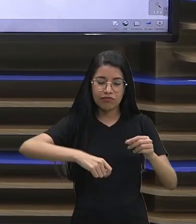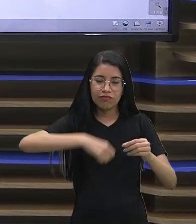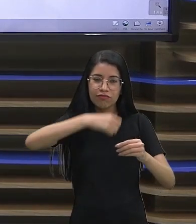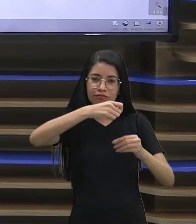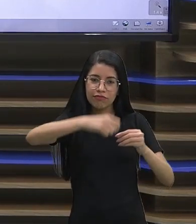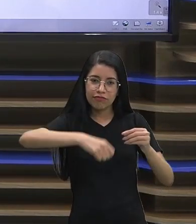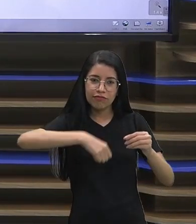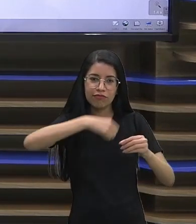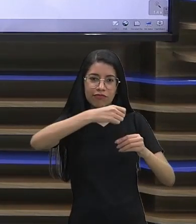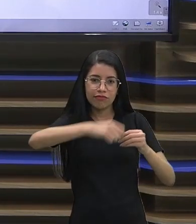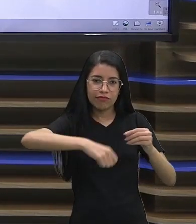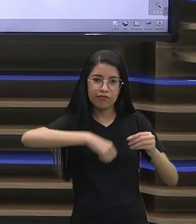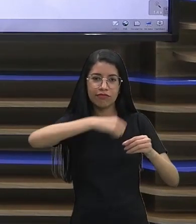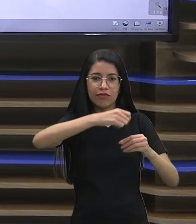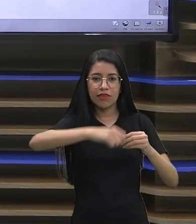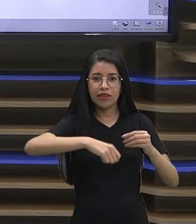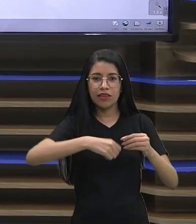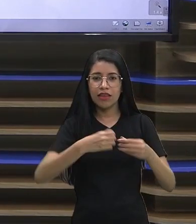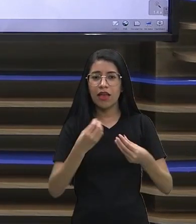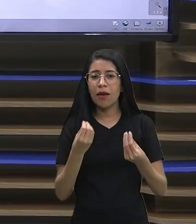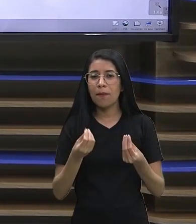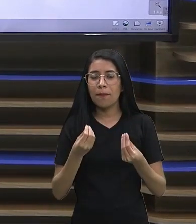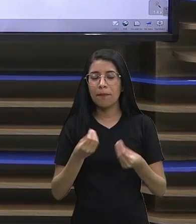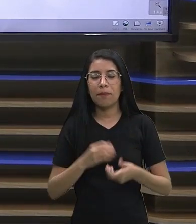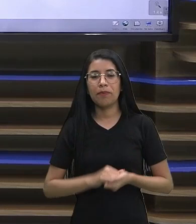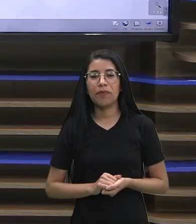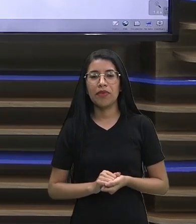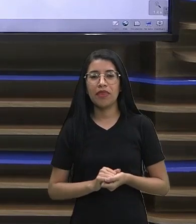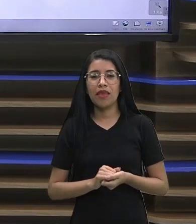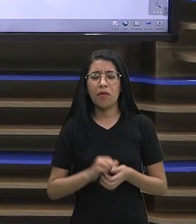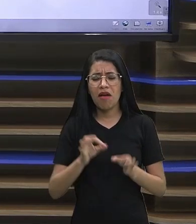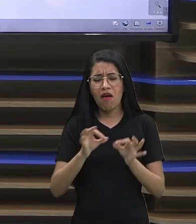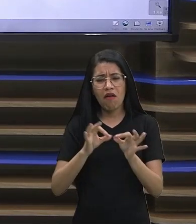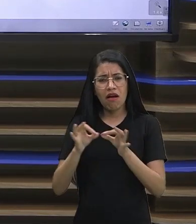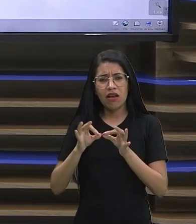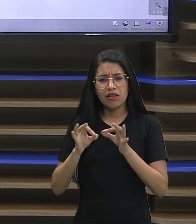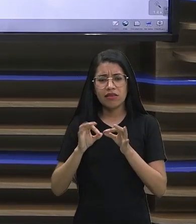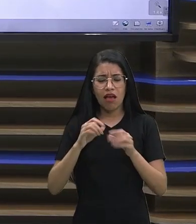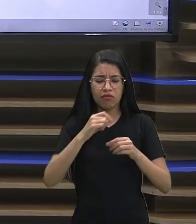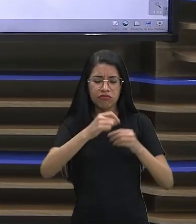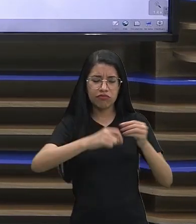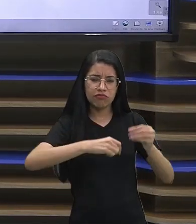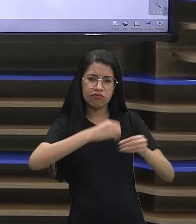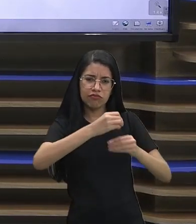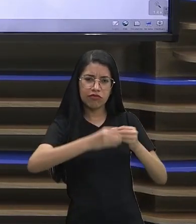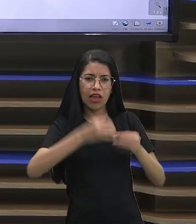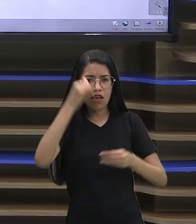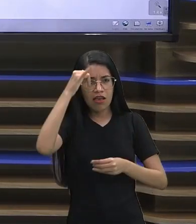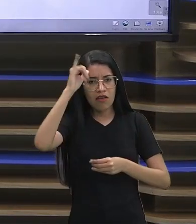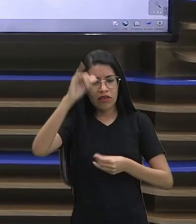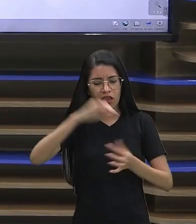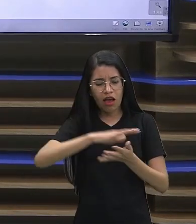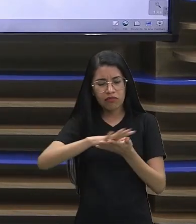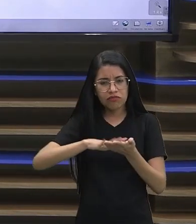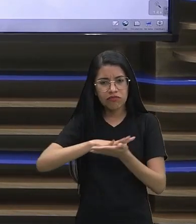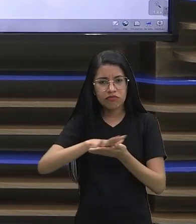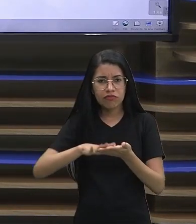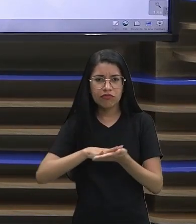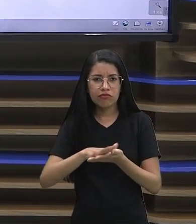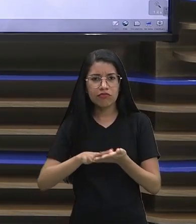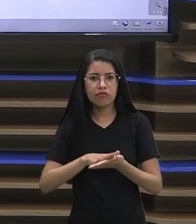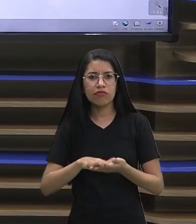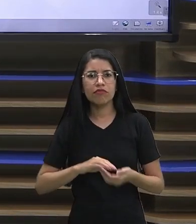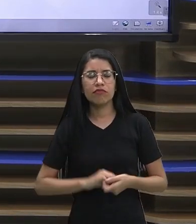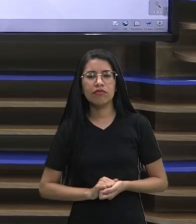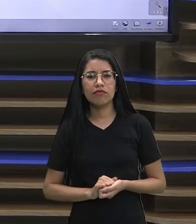linha todinha. Para quê, gente? Para ficar organizada a linha ali, né? Para ele não perder a linha não embolar, né?